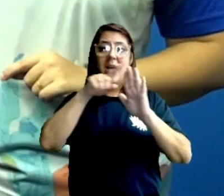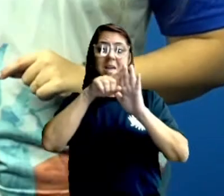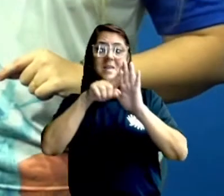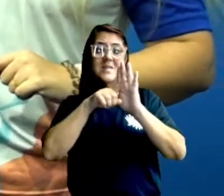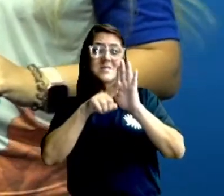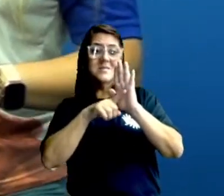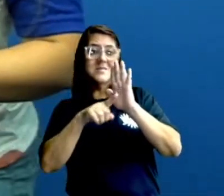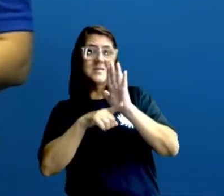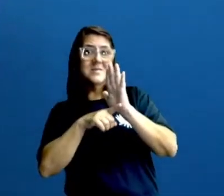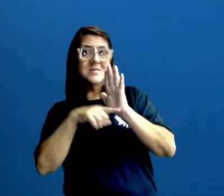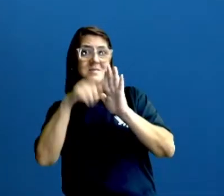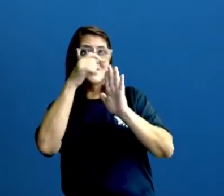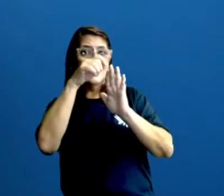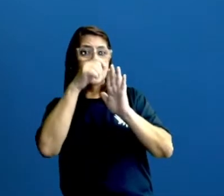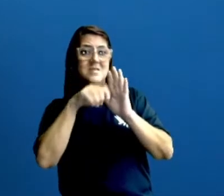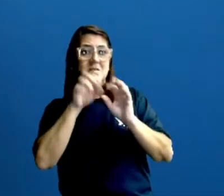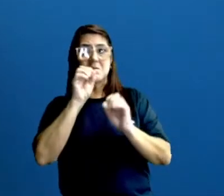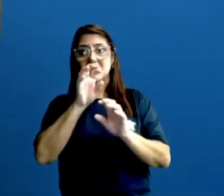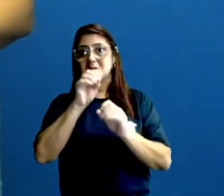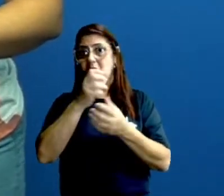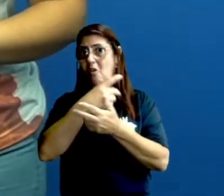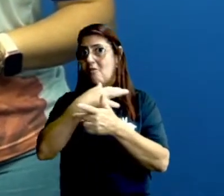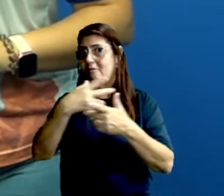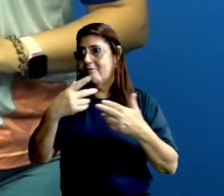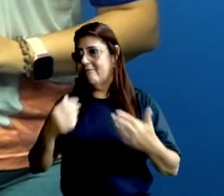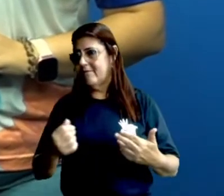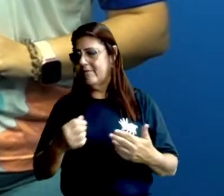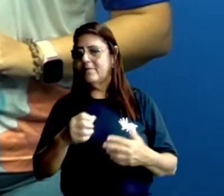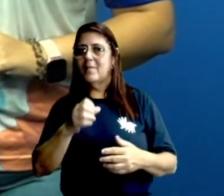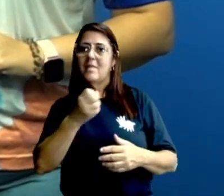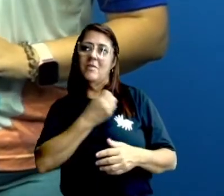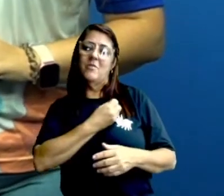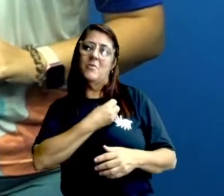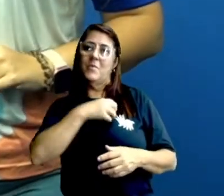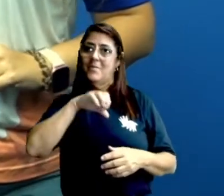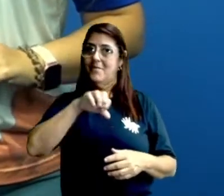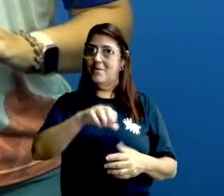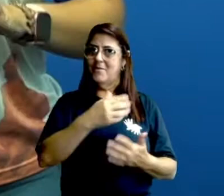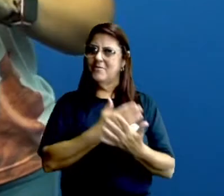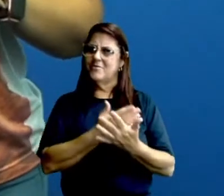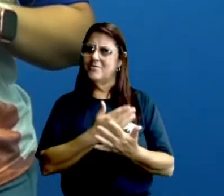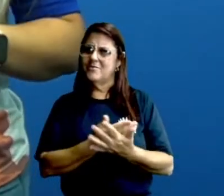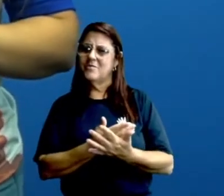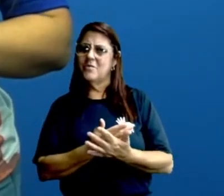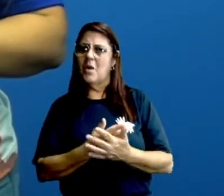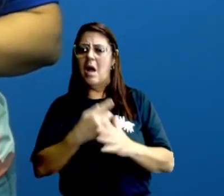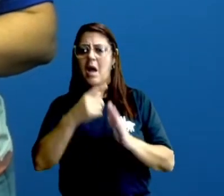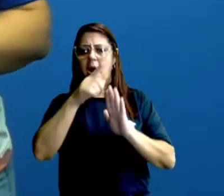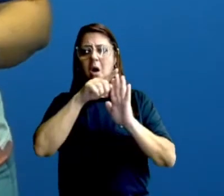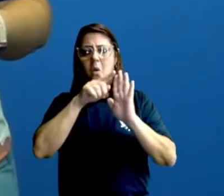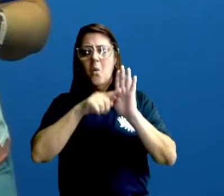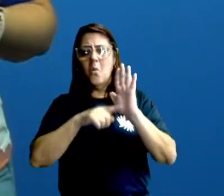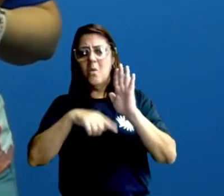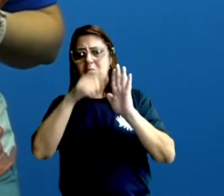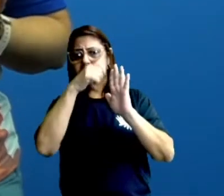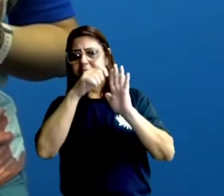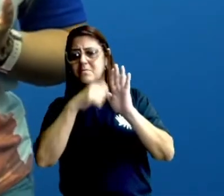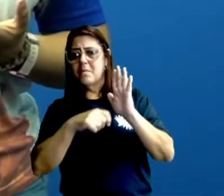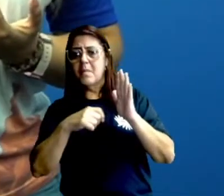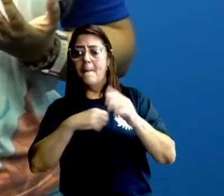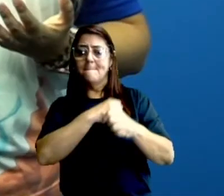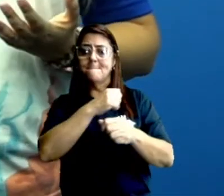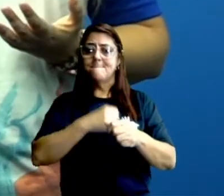receita, isso mesmo, que foi lá na aula 9. Na nossa aula 9, a gente estudou algumas receitas, o bolo